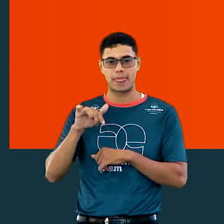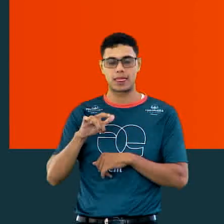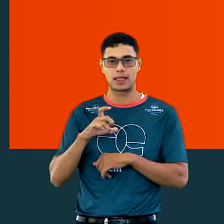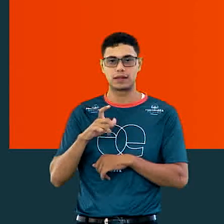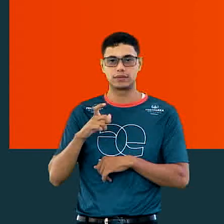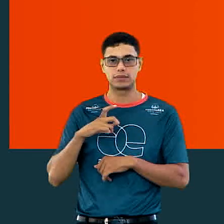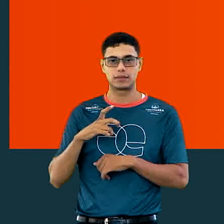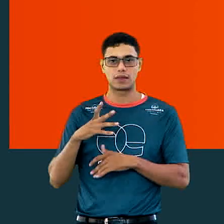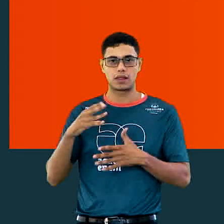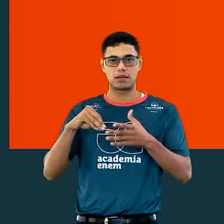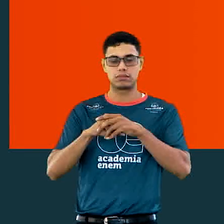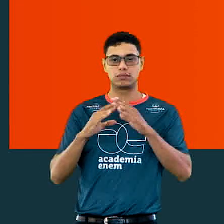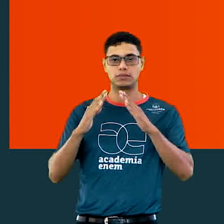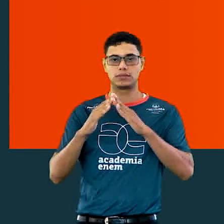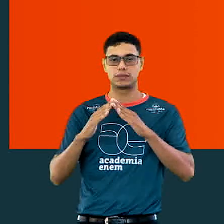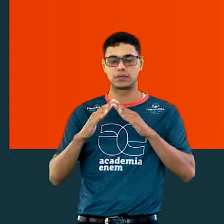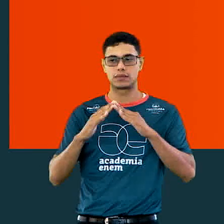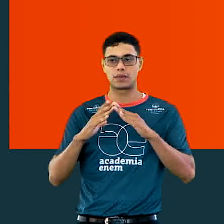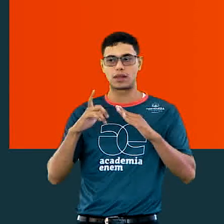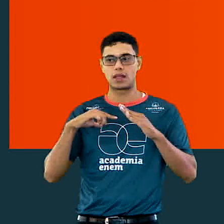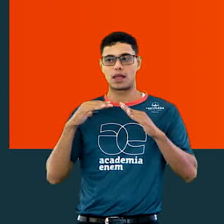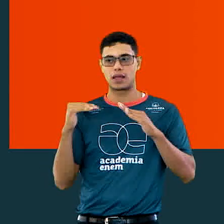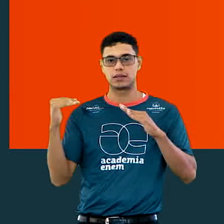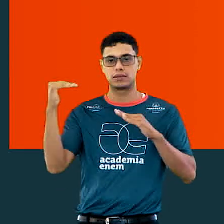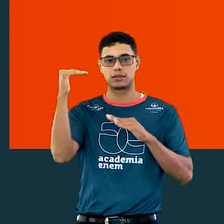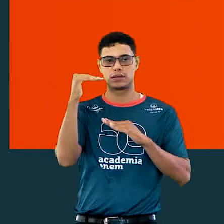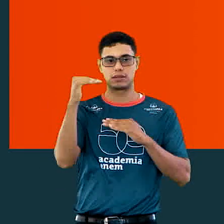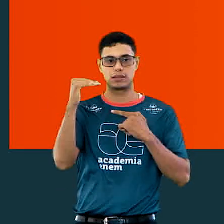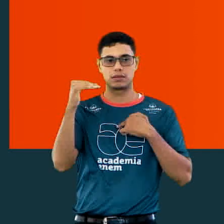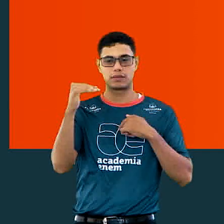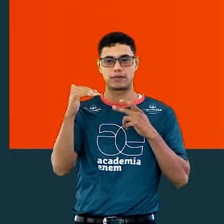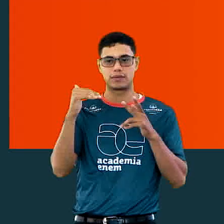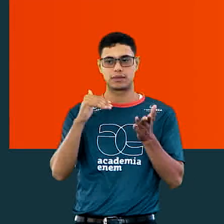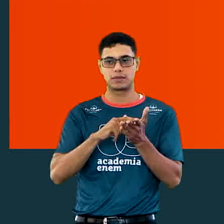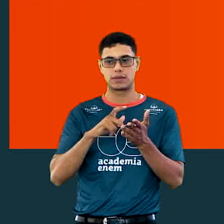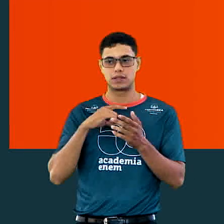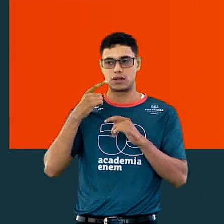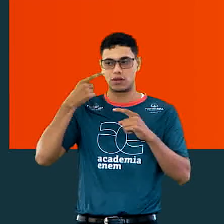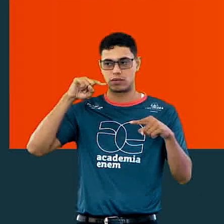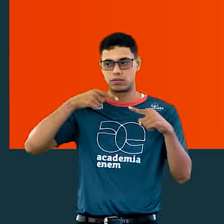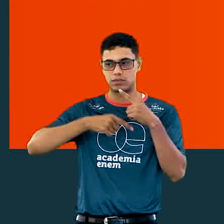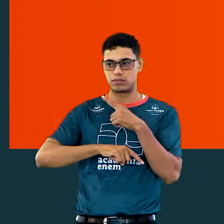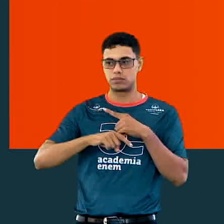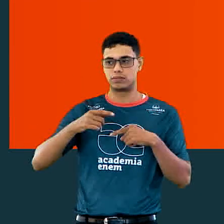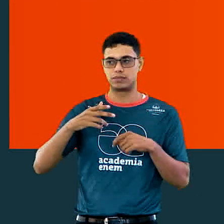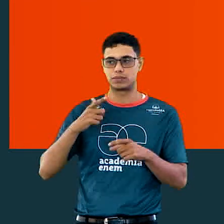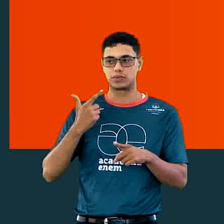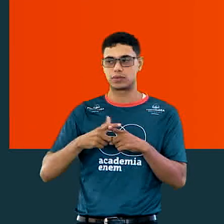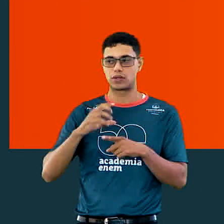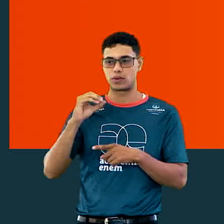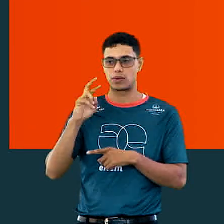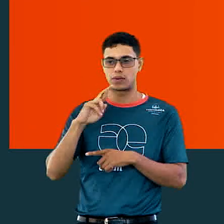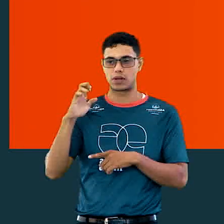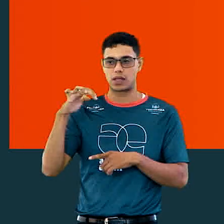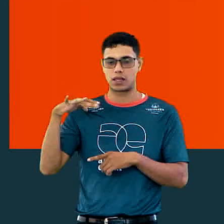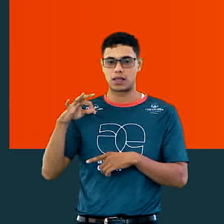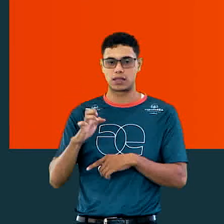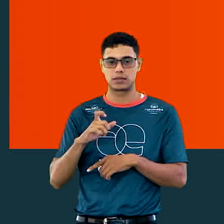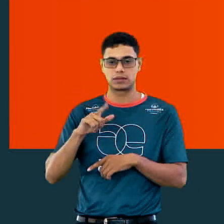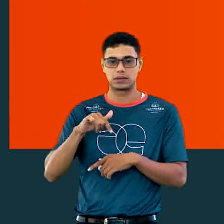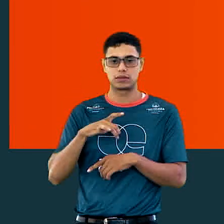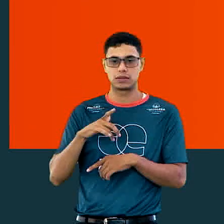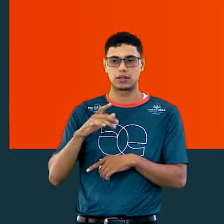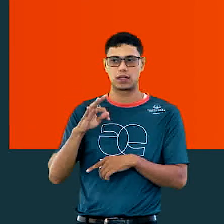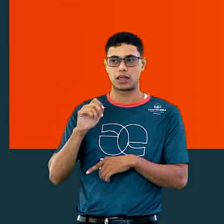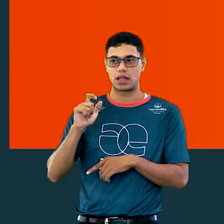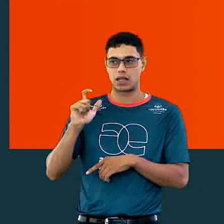suas residências é em cima da corrente que flui. Porque corrente, galera, é uma